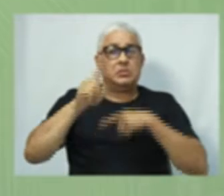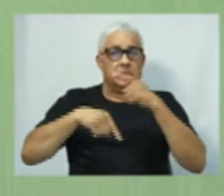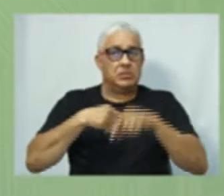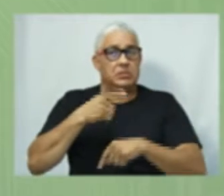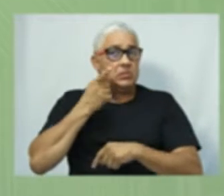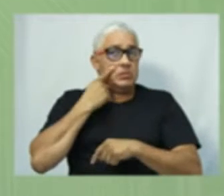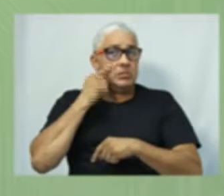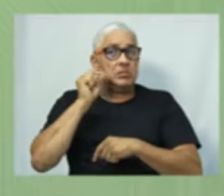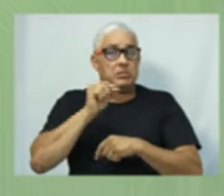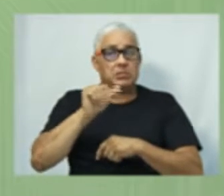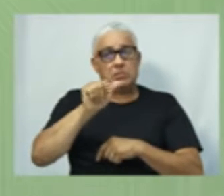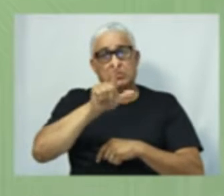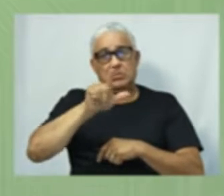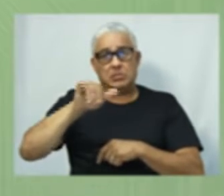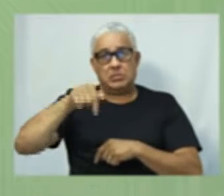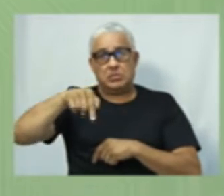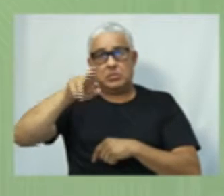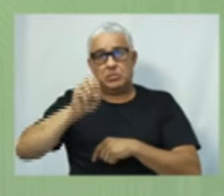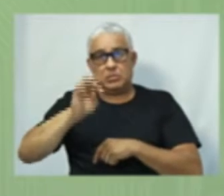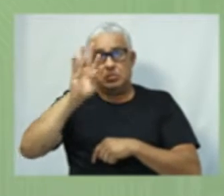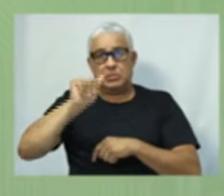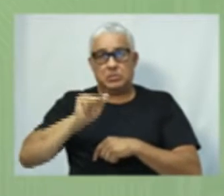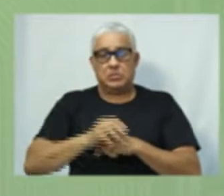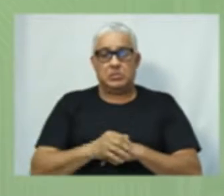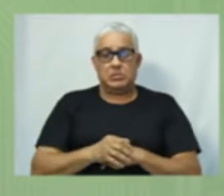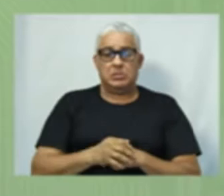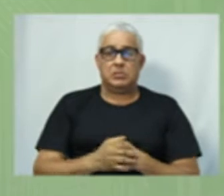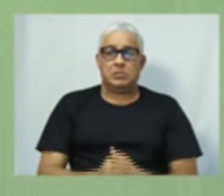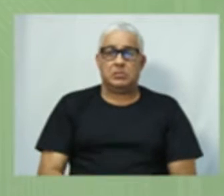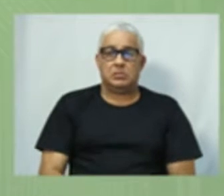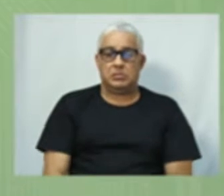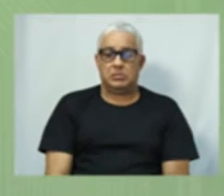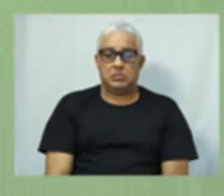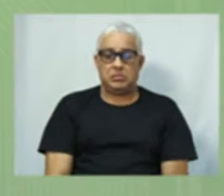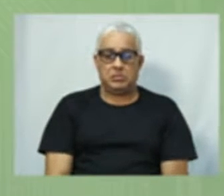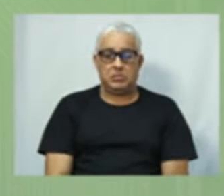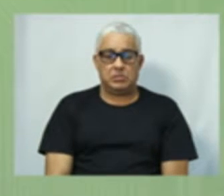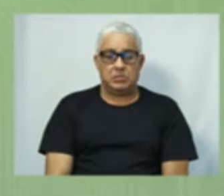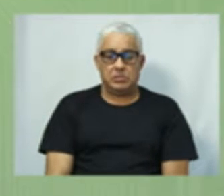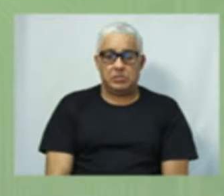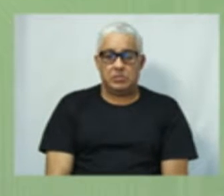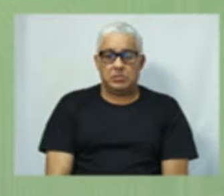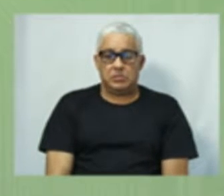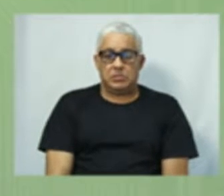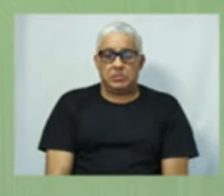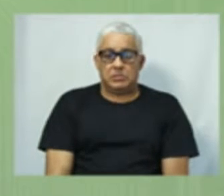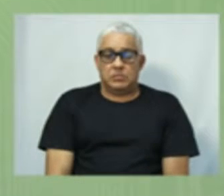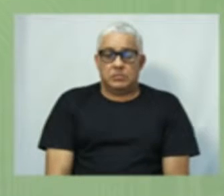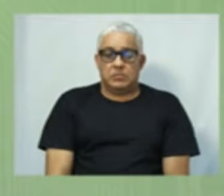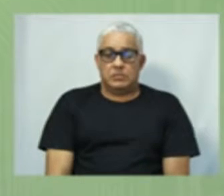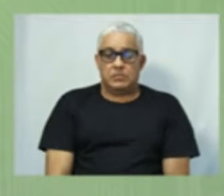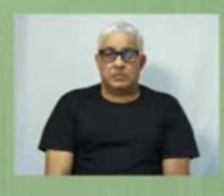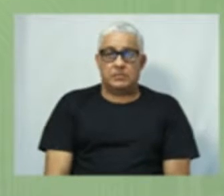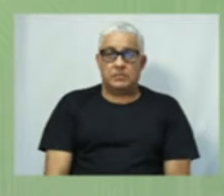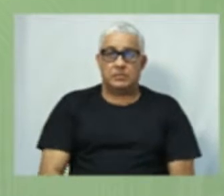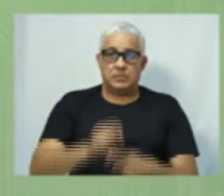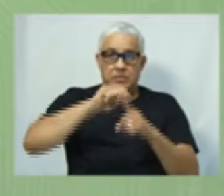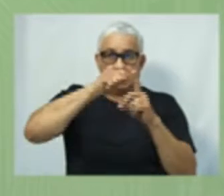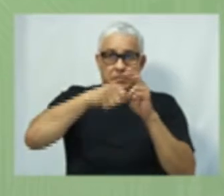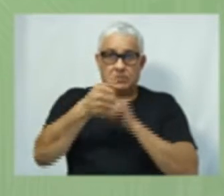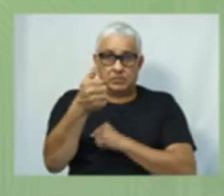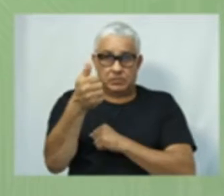quê? Qual era a alíquota prevista. Verificávamos qual era a alíquota prevista para aqueles 12 meses,